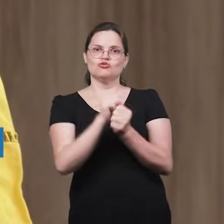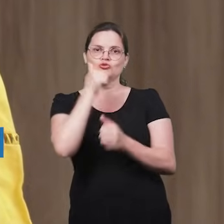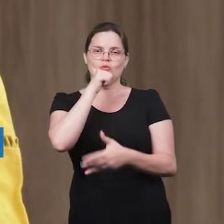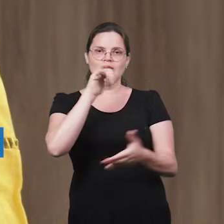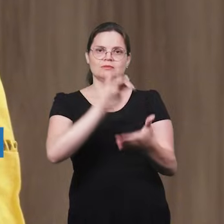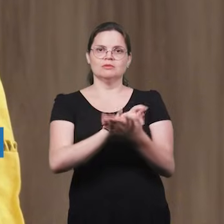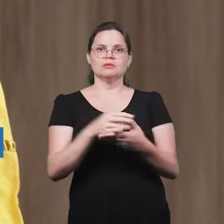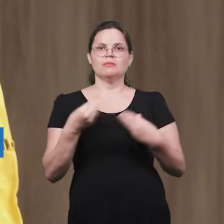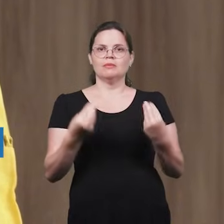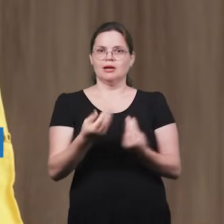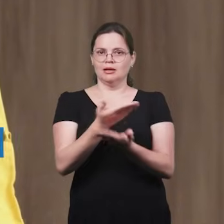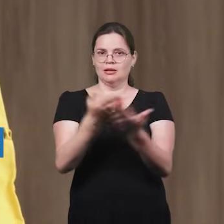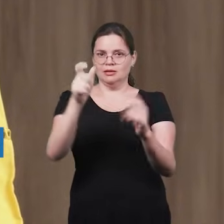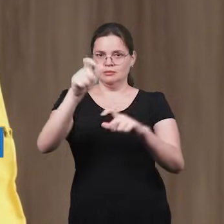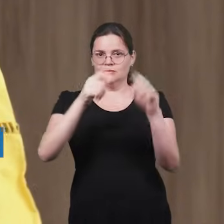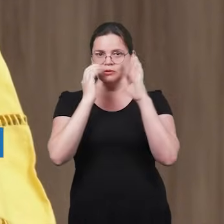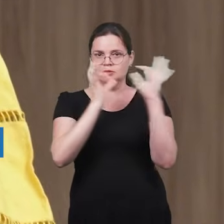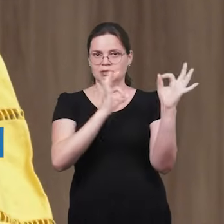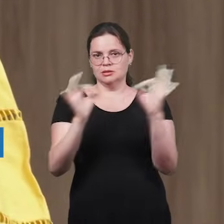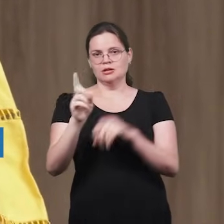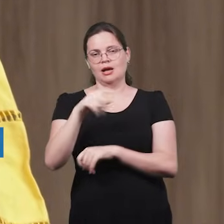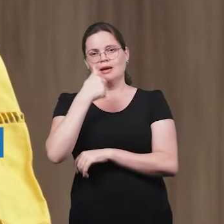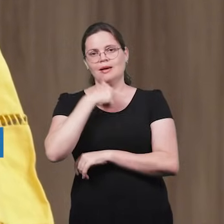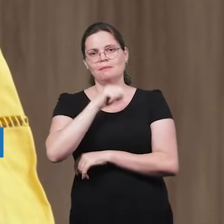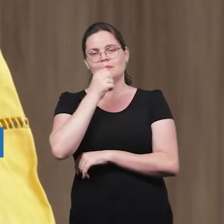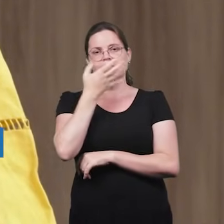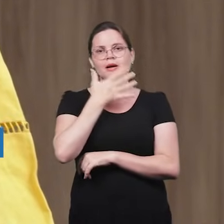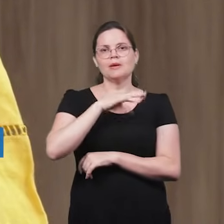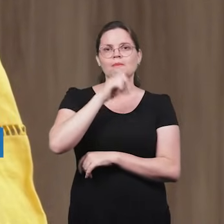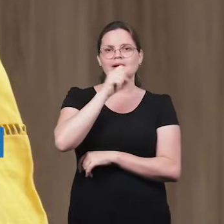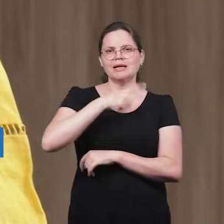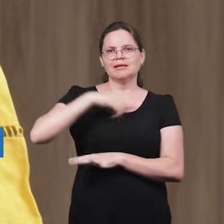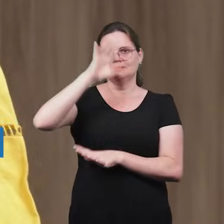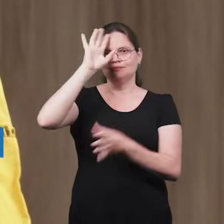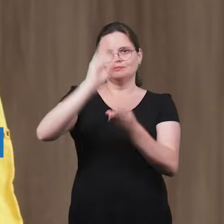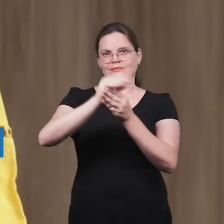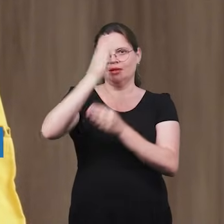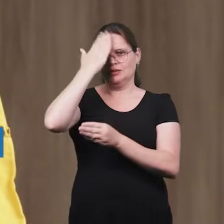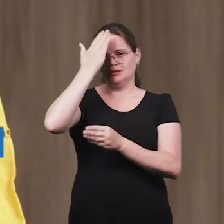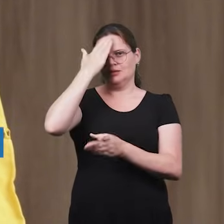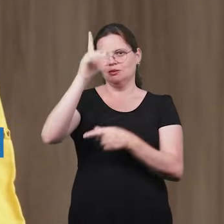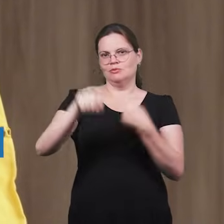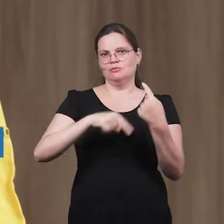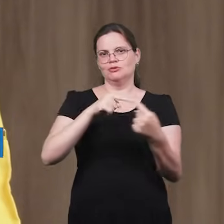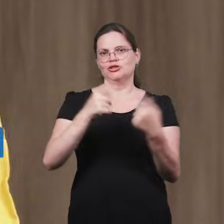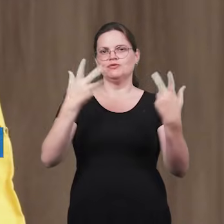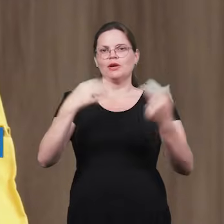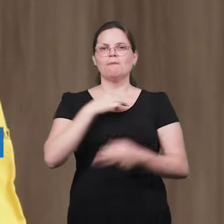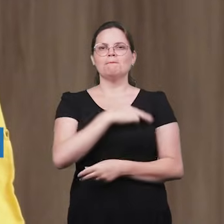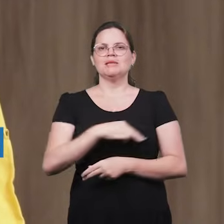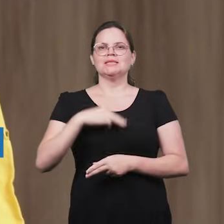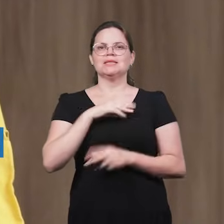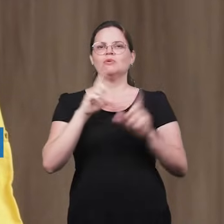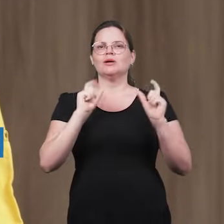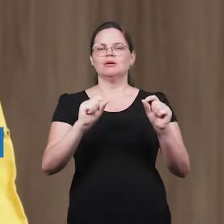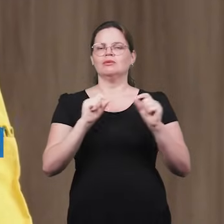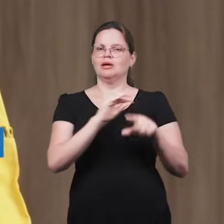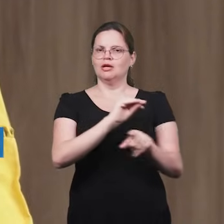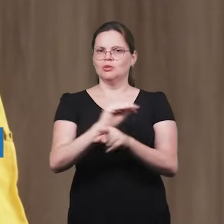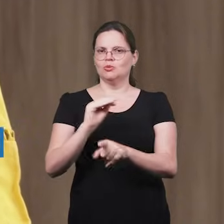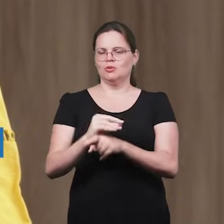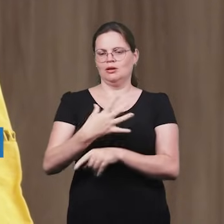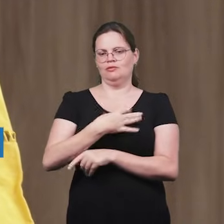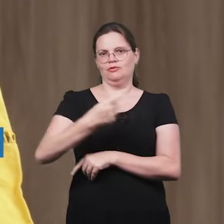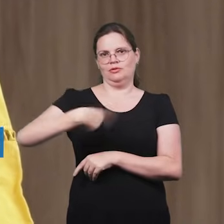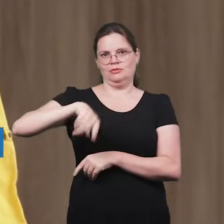pais, os responsáveis nessa missão tão importante que nós temos de educar os nossos filhos, reafirmando sempre que a